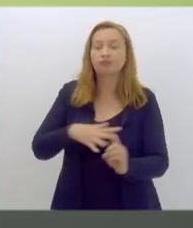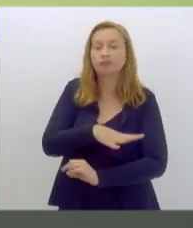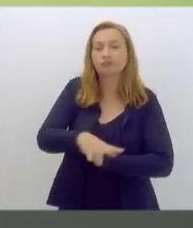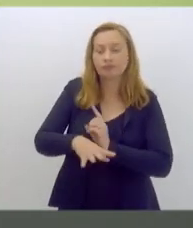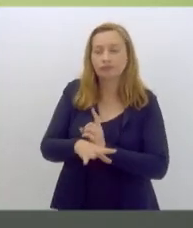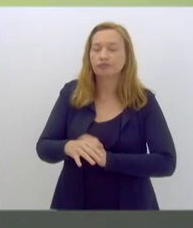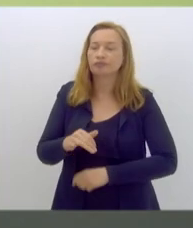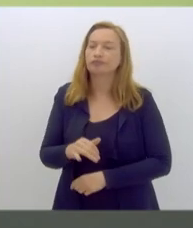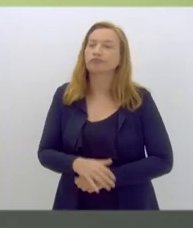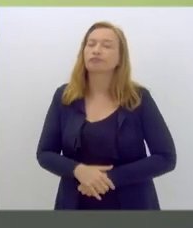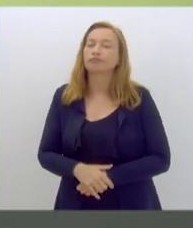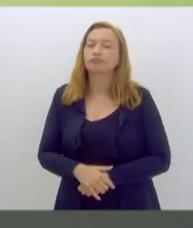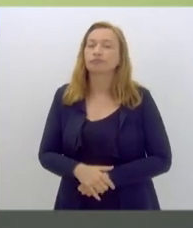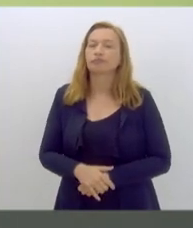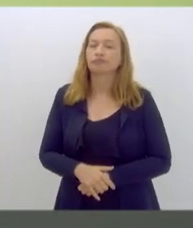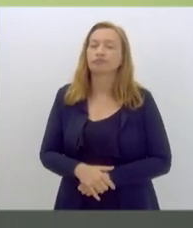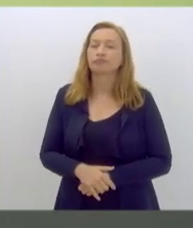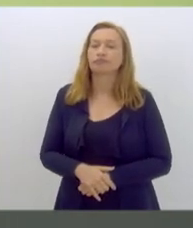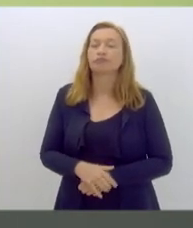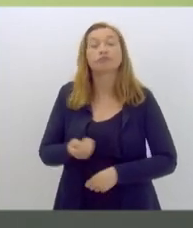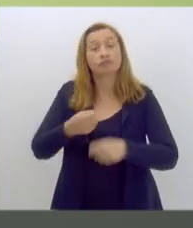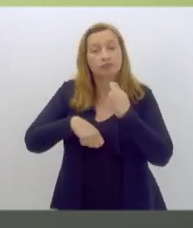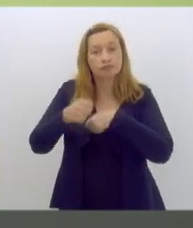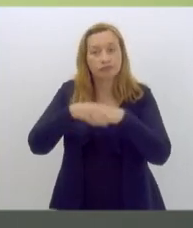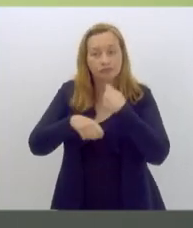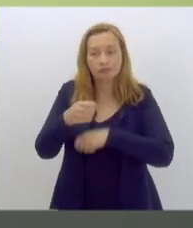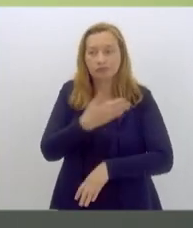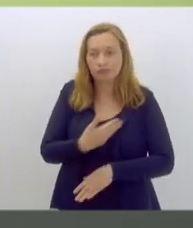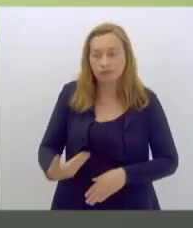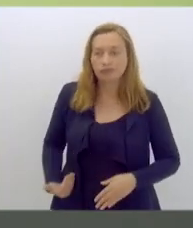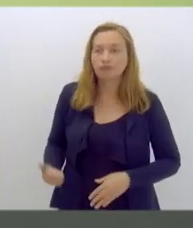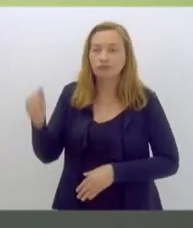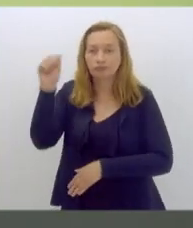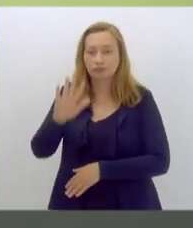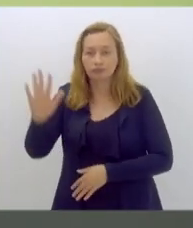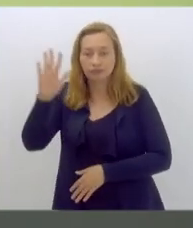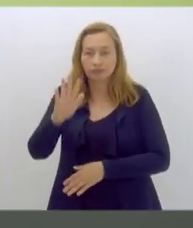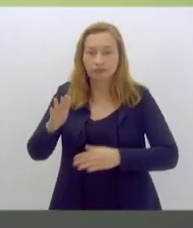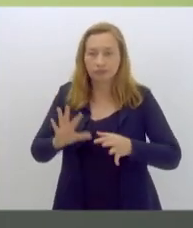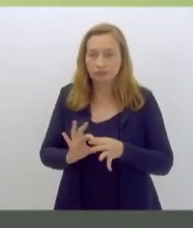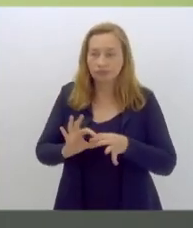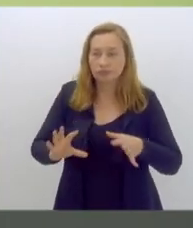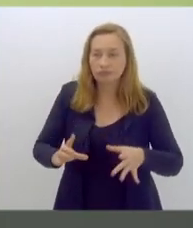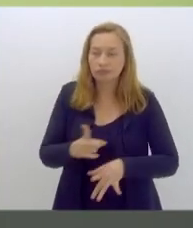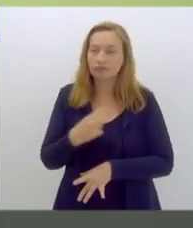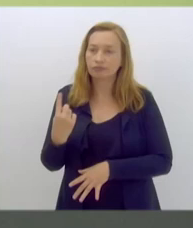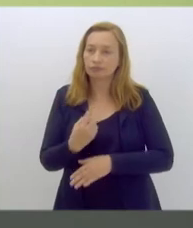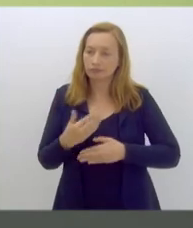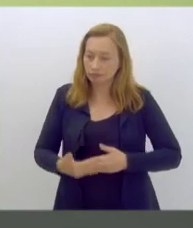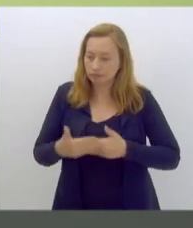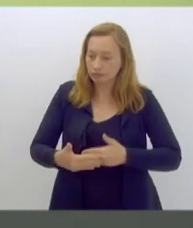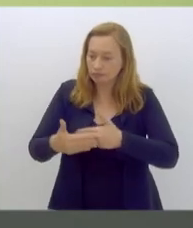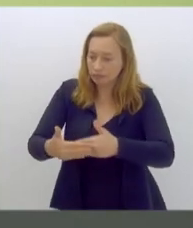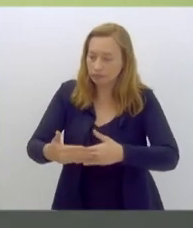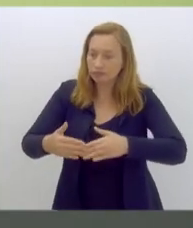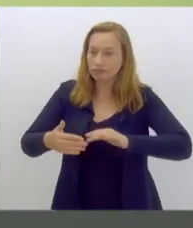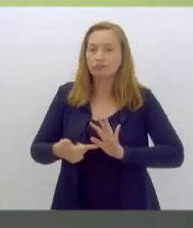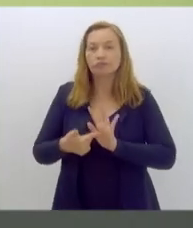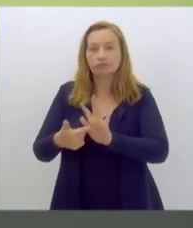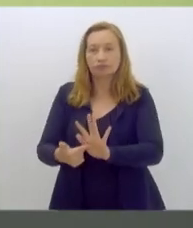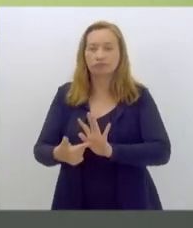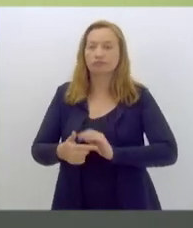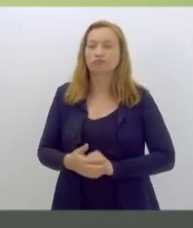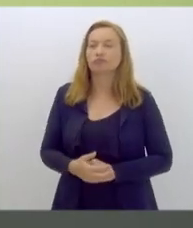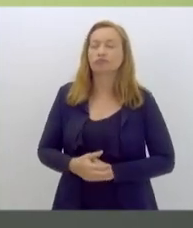Fluminense para administração pública de uma maneira geral que nos permite avançar E demonstrar que